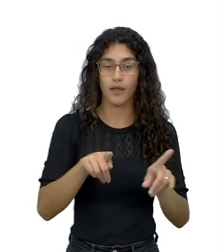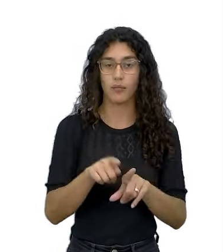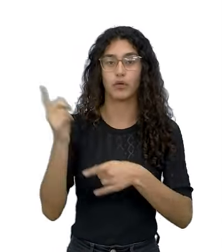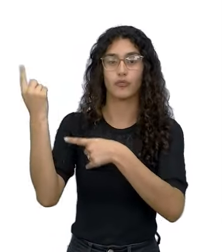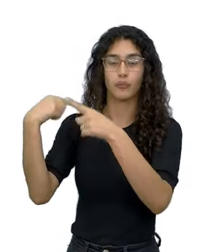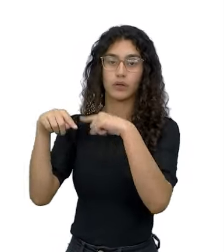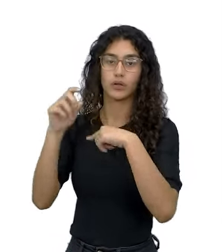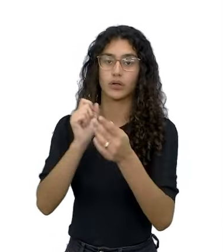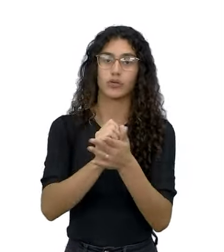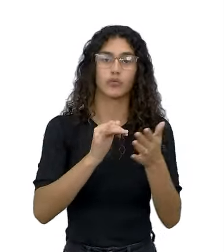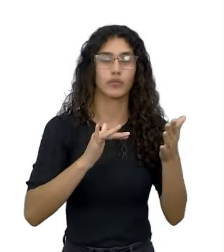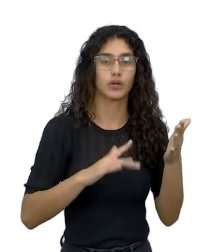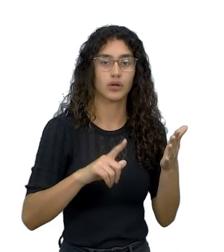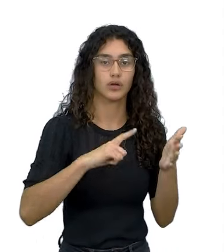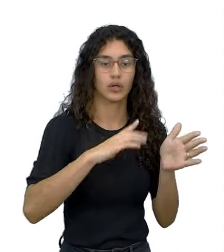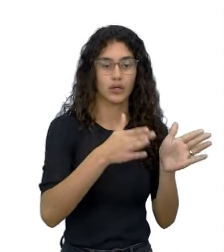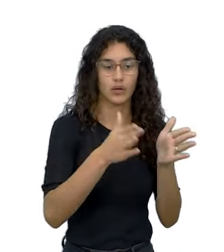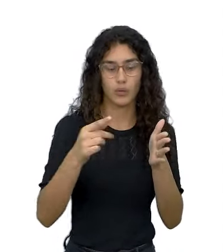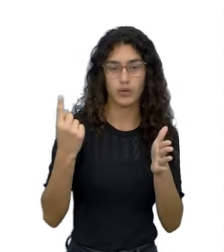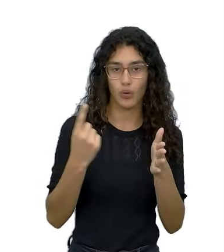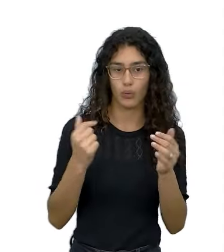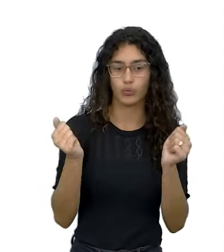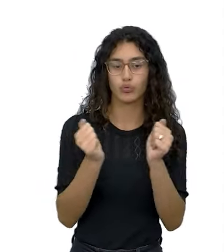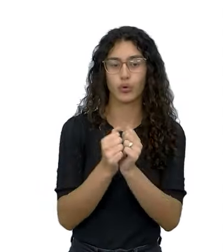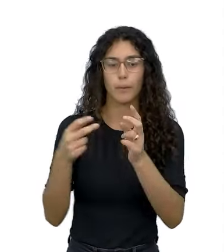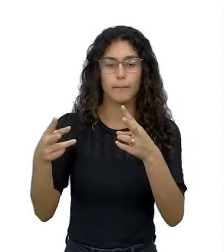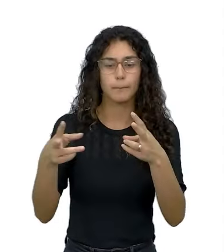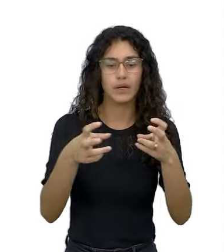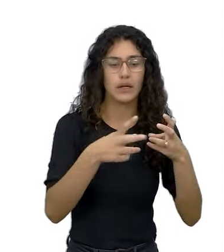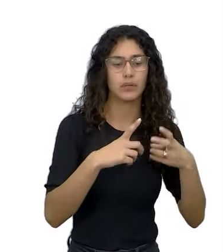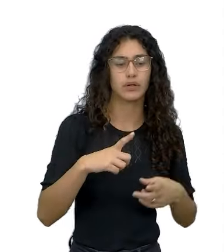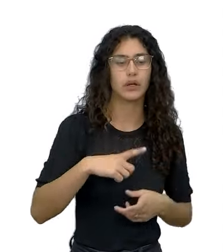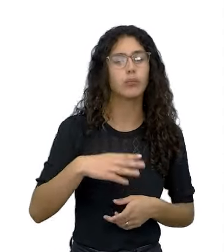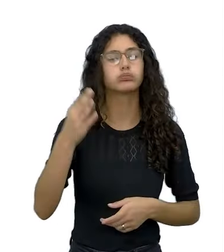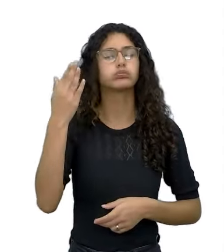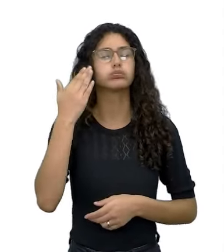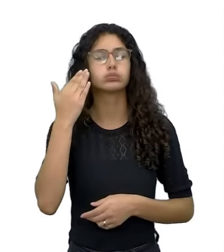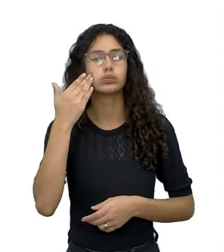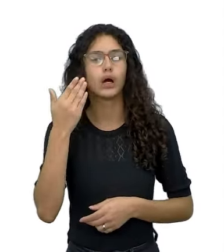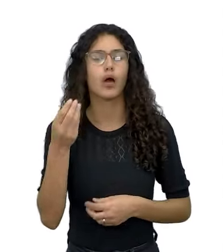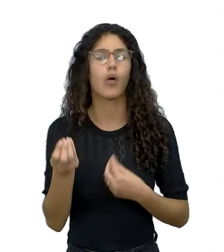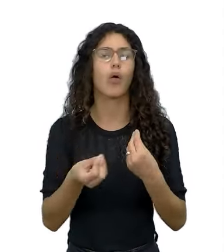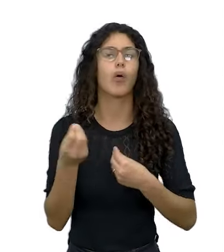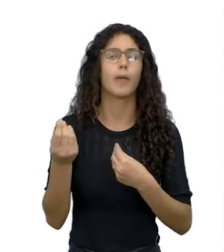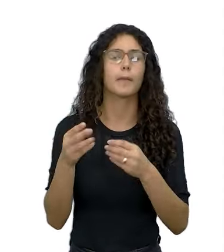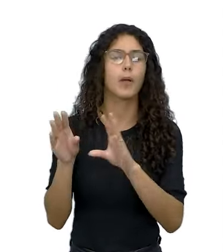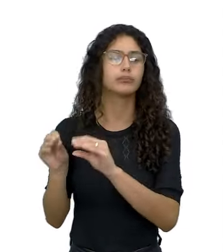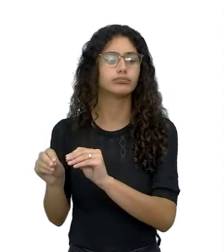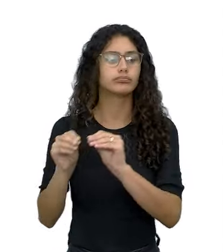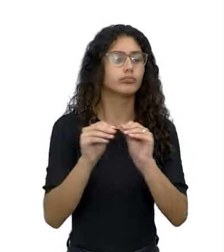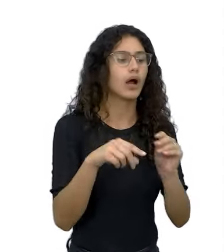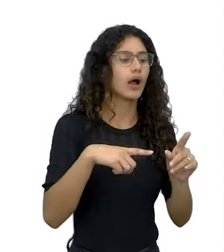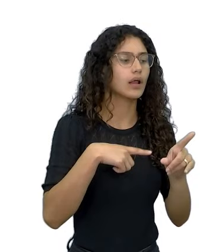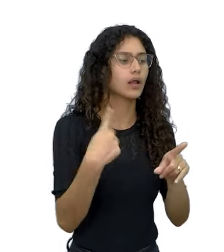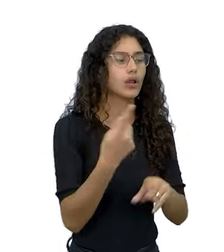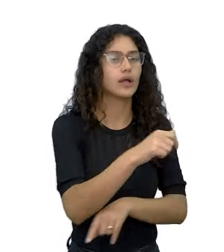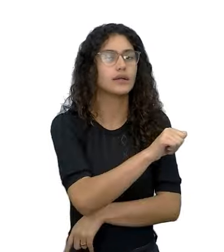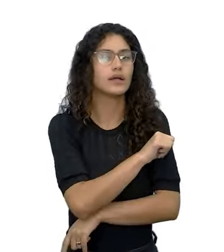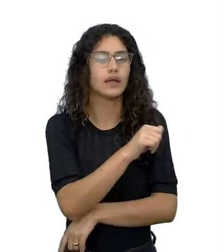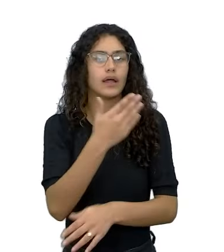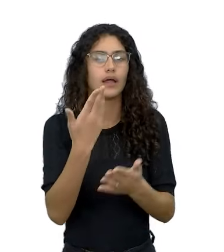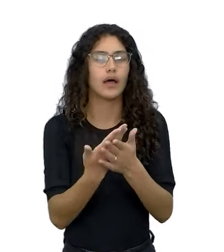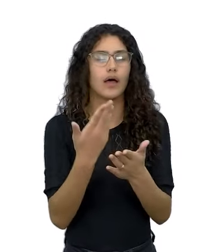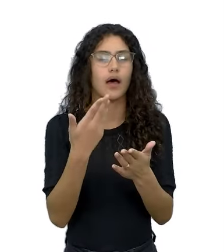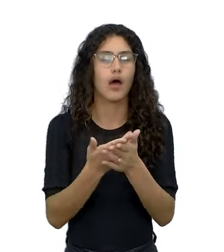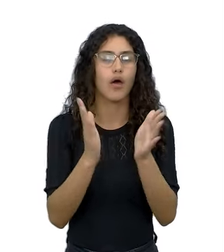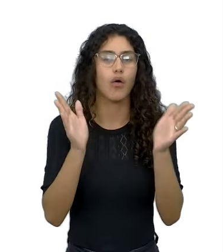desenvolvimento das atividades da sequência 1, com esse olhar aí dessa leitura e compreensão. Como direcionar, então, esse trabalho das nossas aulas hoje,